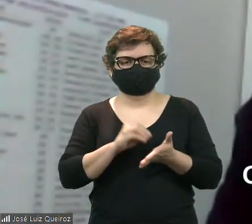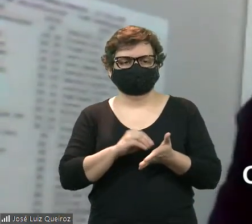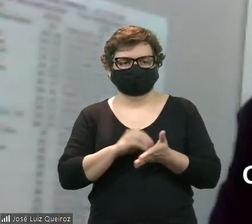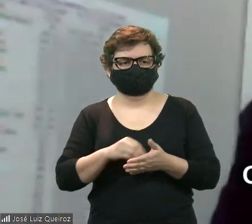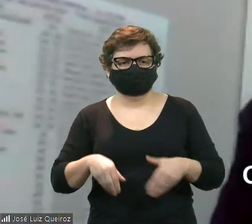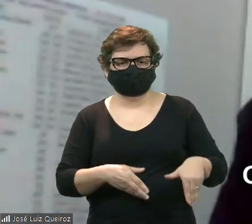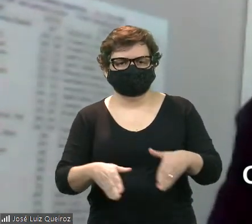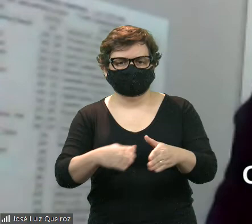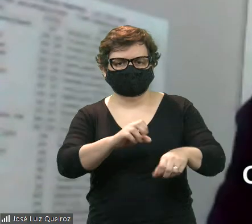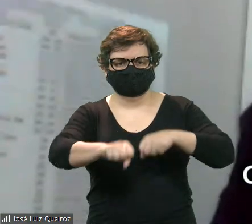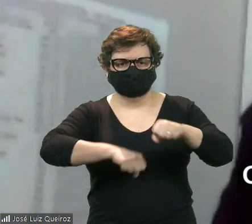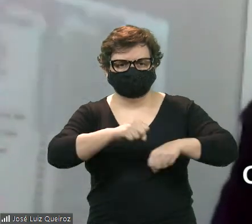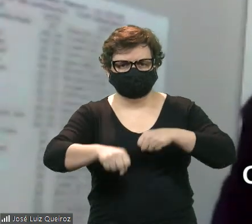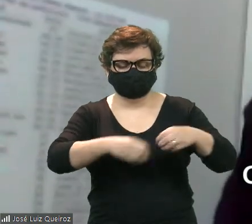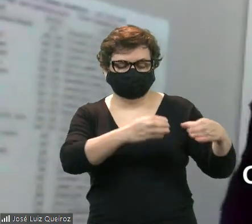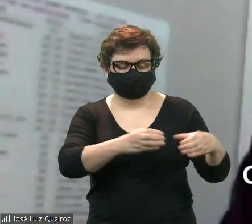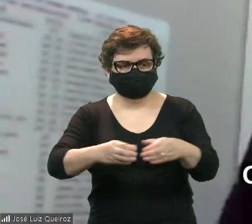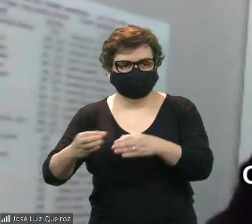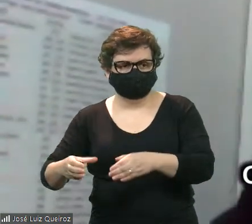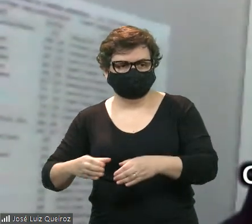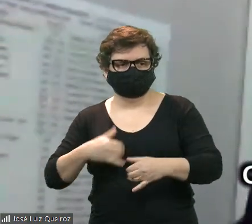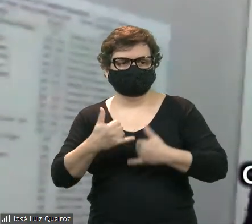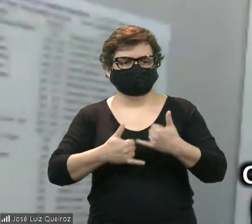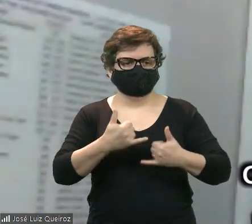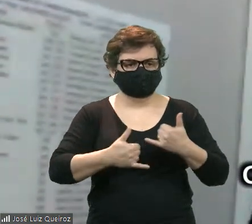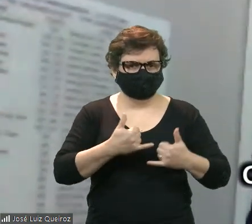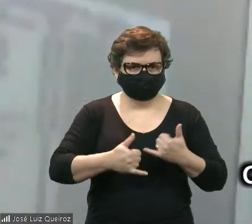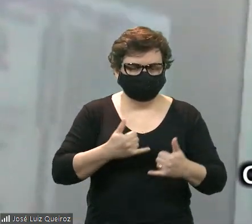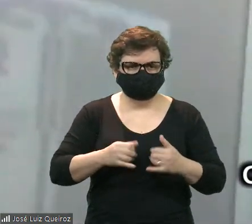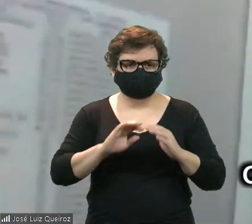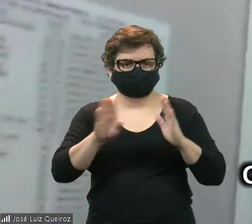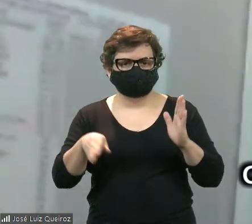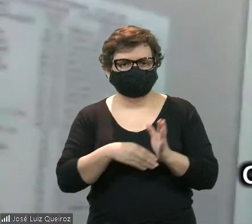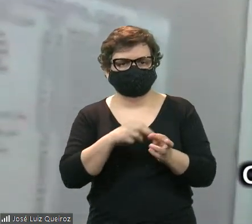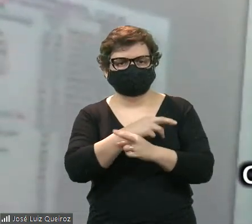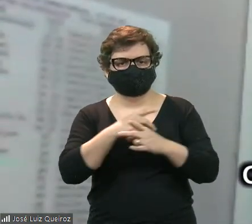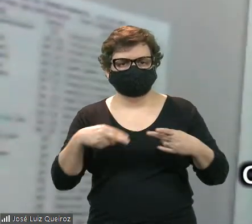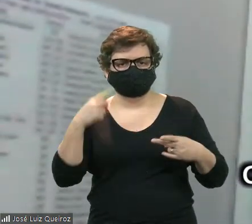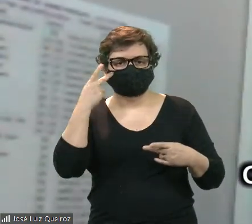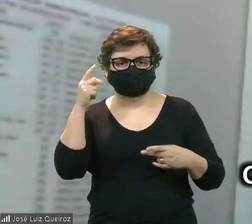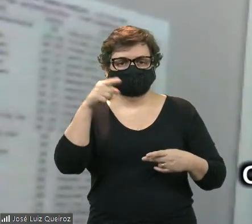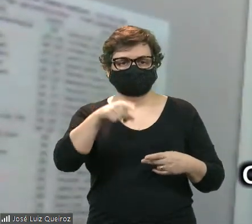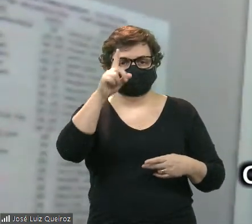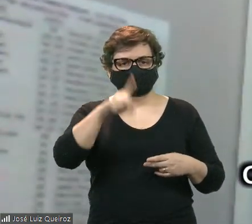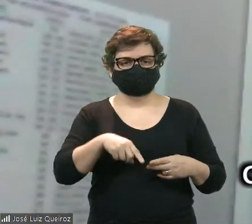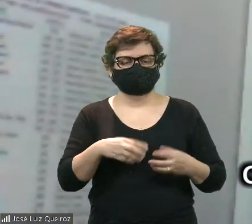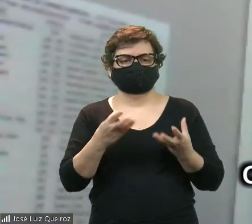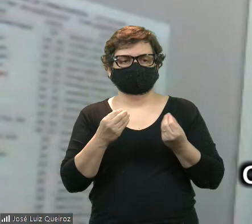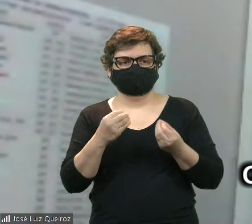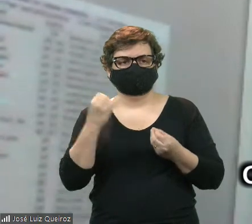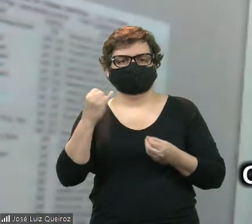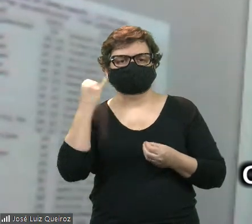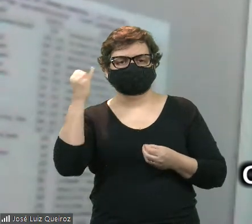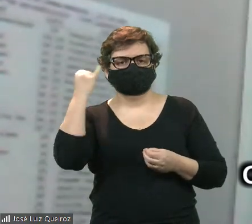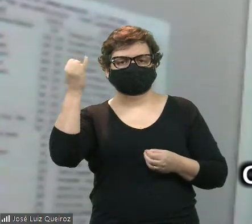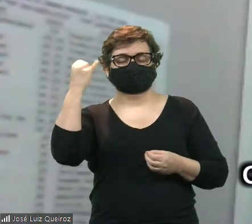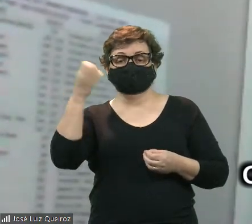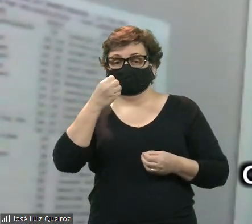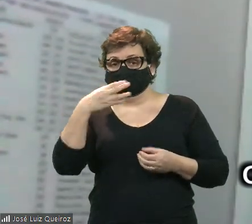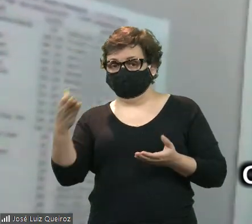cidade, escassez de áreas públicas de lazer, e toda iniciativa nesse sentido é absolutamente bem-vinda,